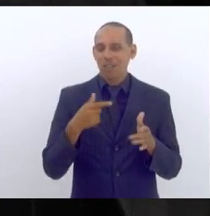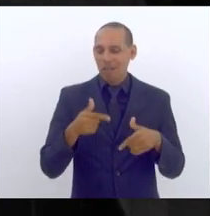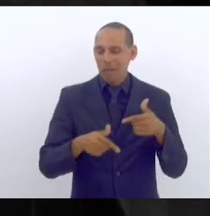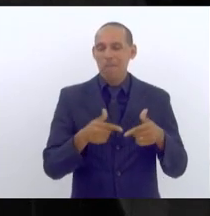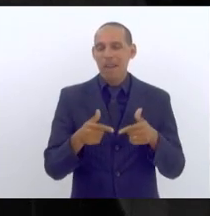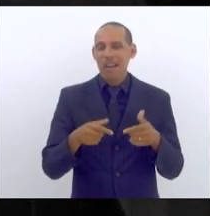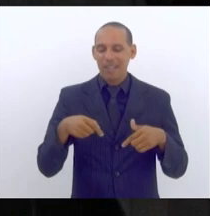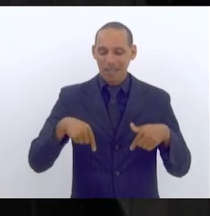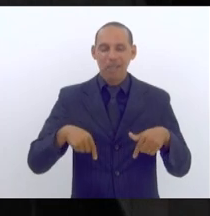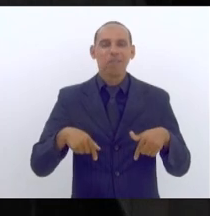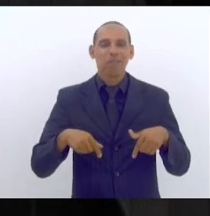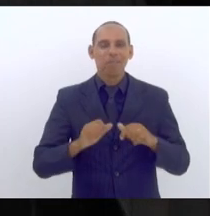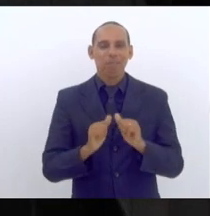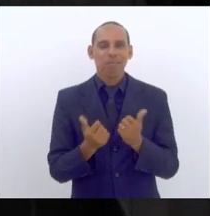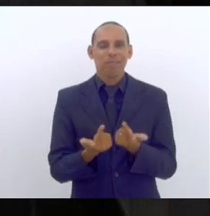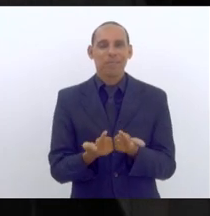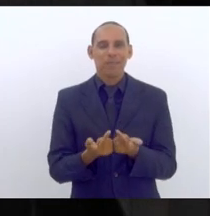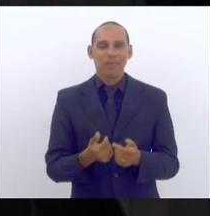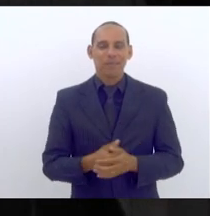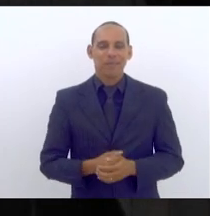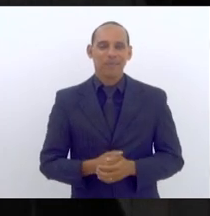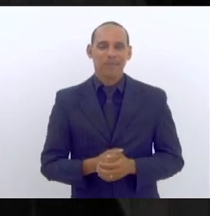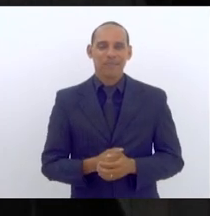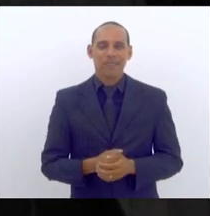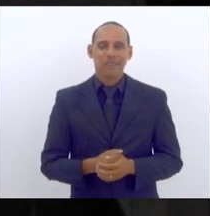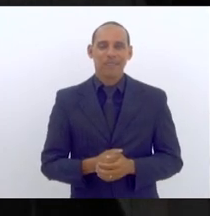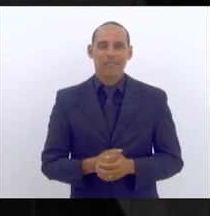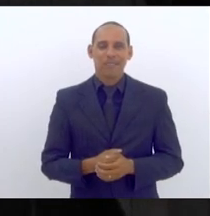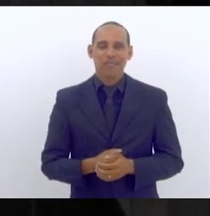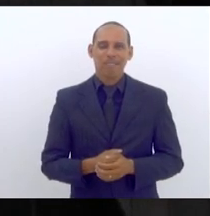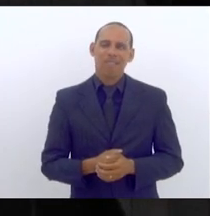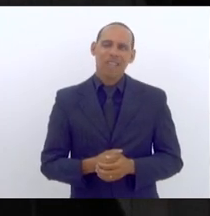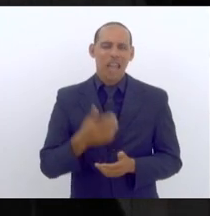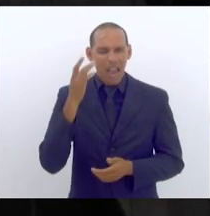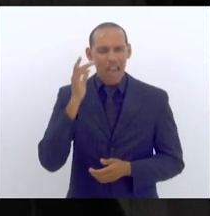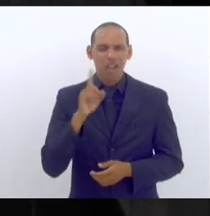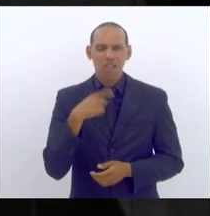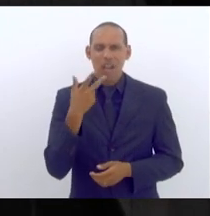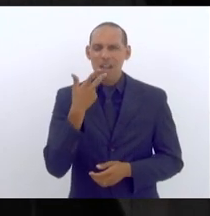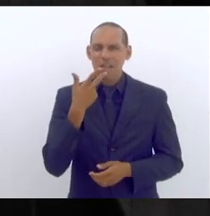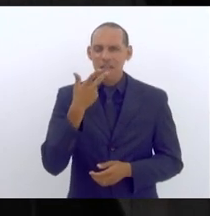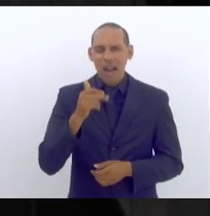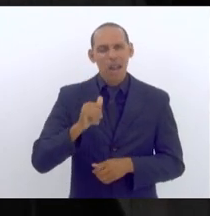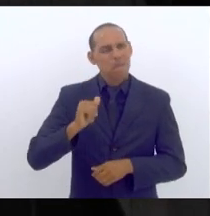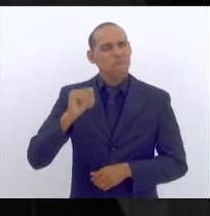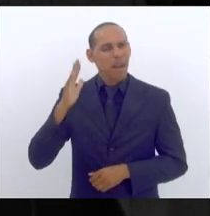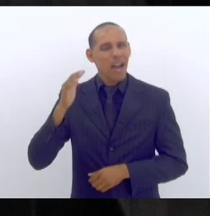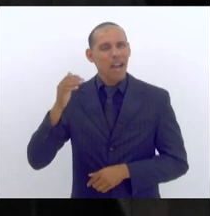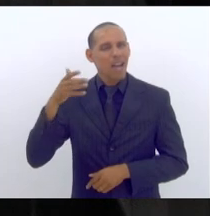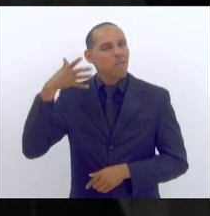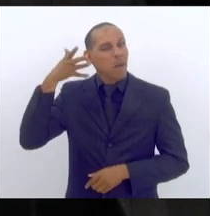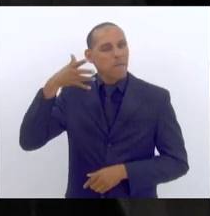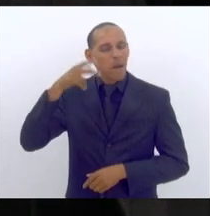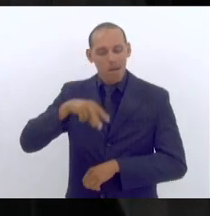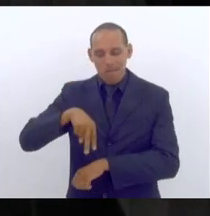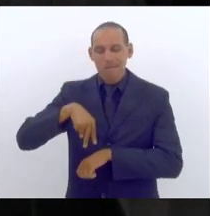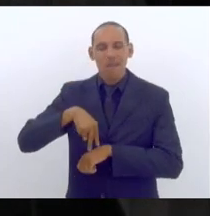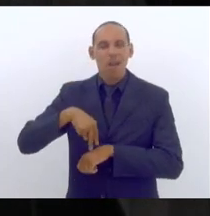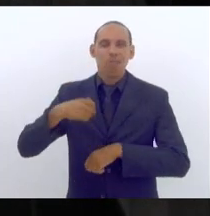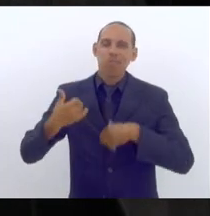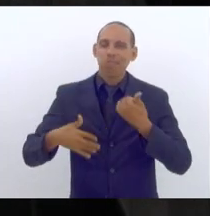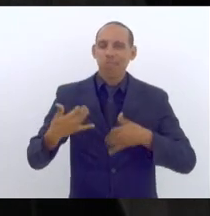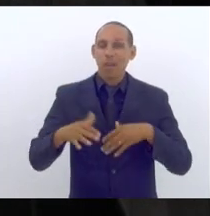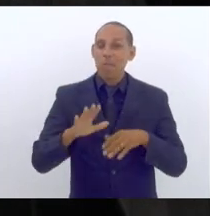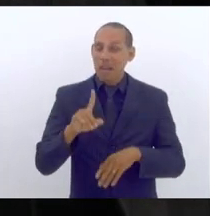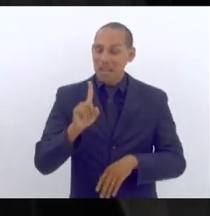nesta casa como os que talvez mais falam na Tribuna Mas isso é um exercício